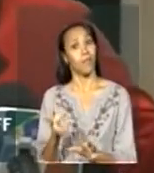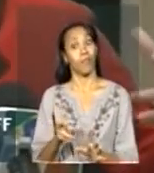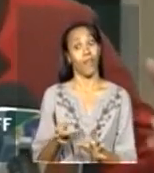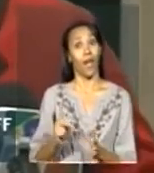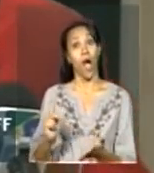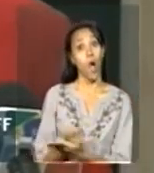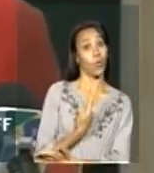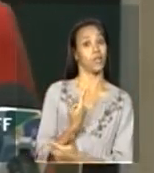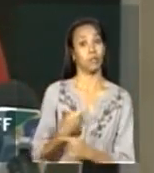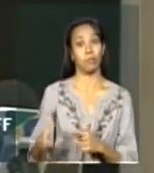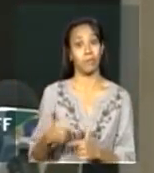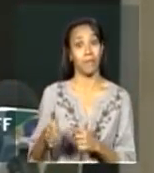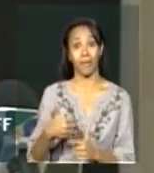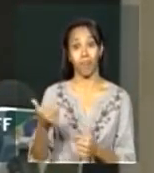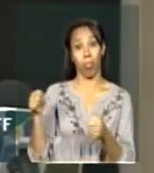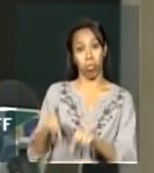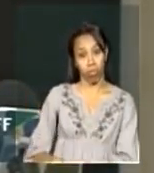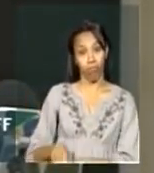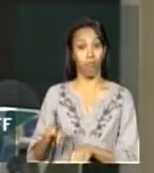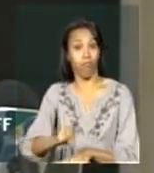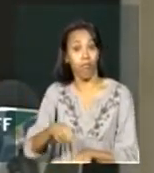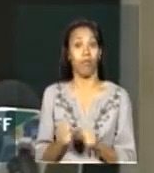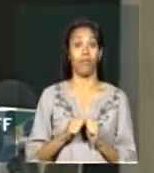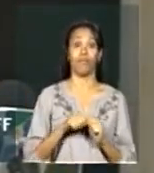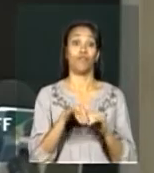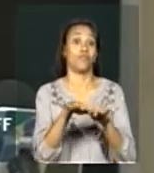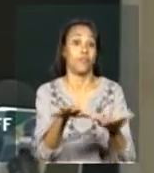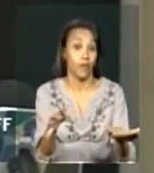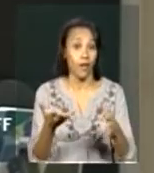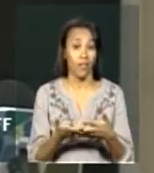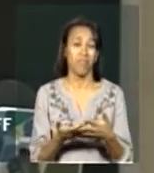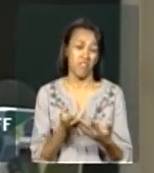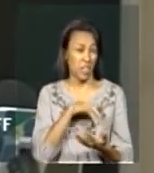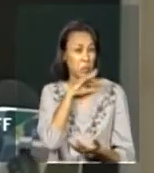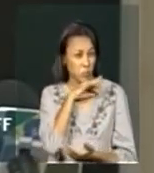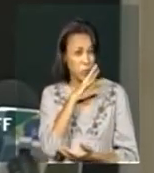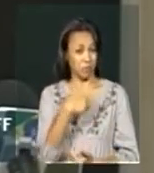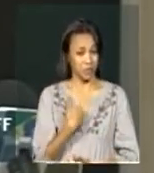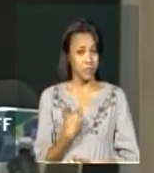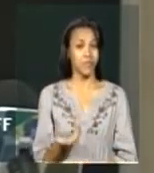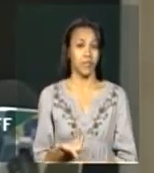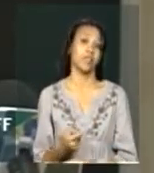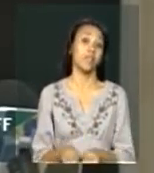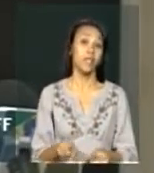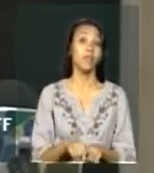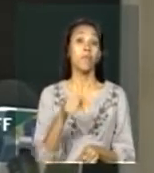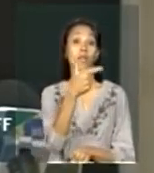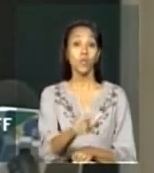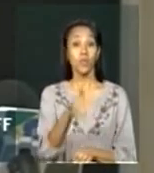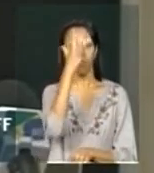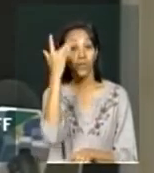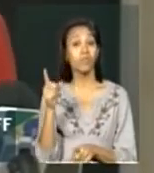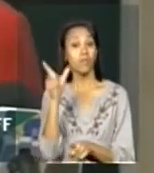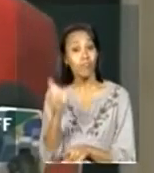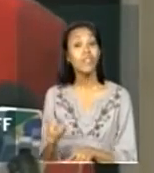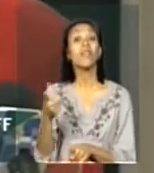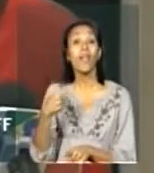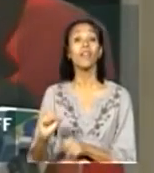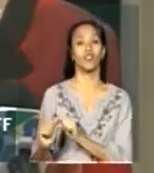aconteça alguma coisa e aquela medida específica não ocorra, eh, vai ficar muito ruim para mim e para quem também divulgou.